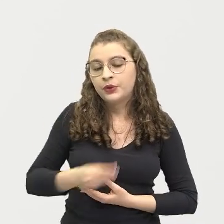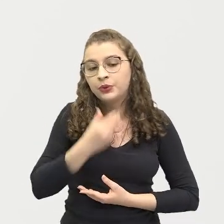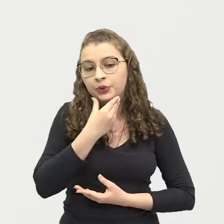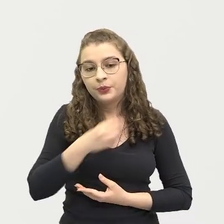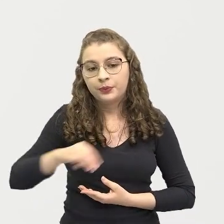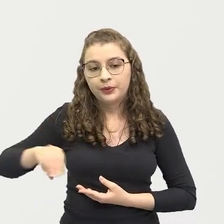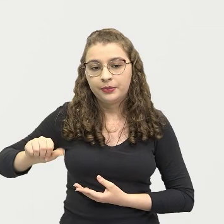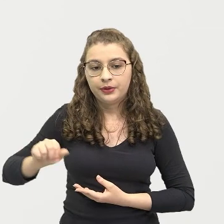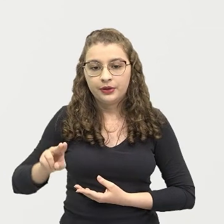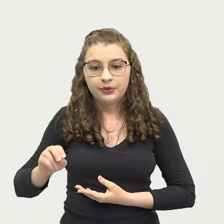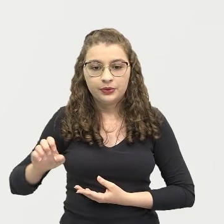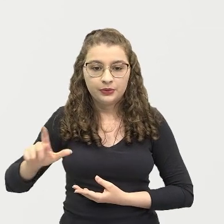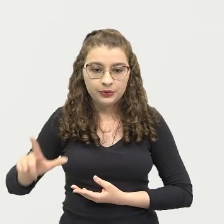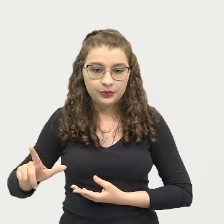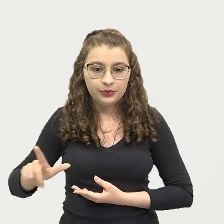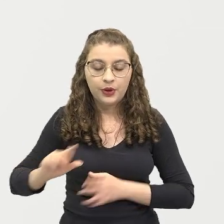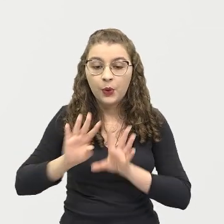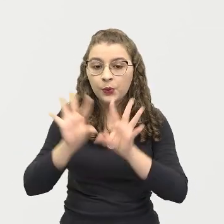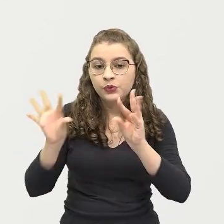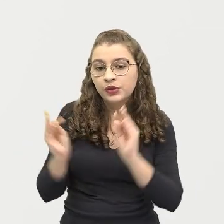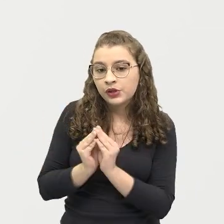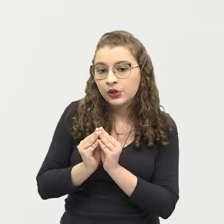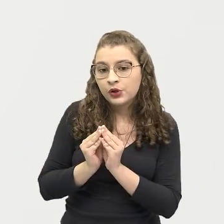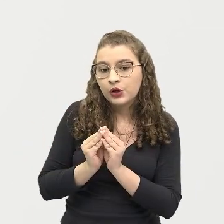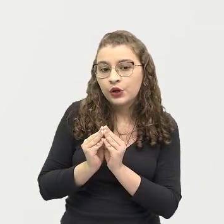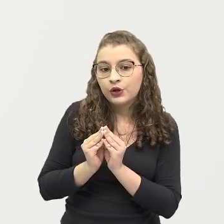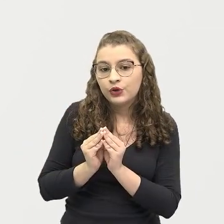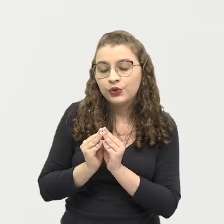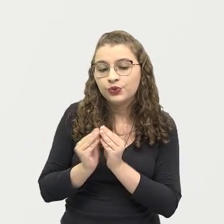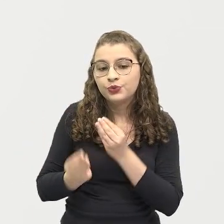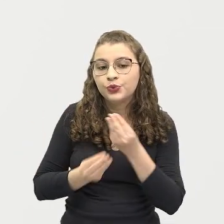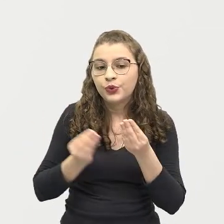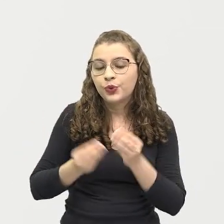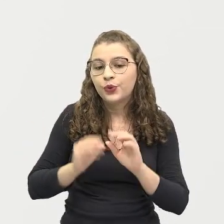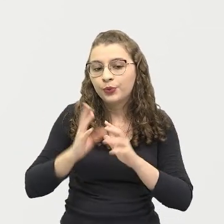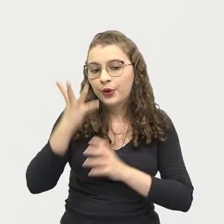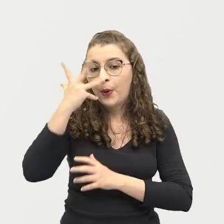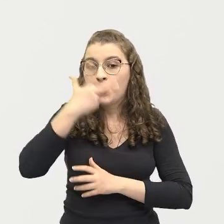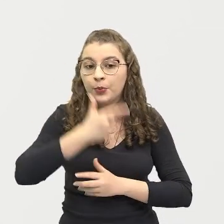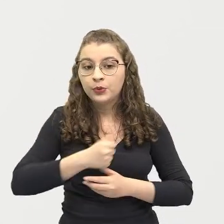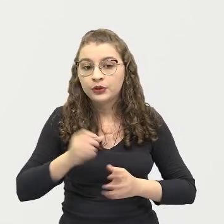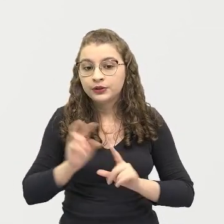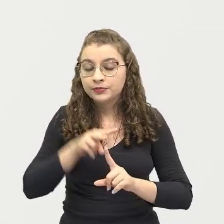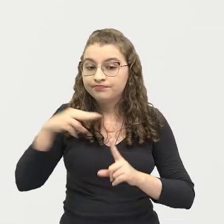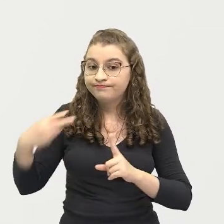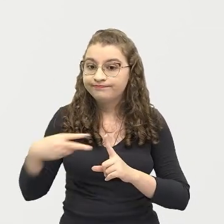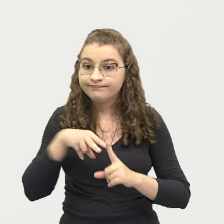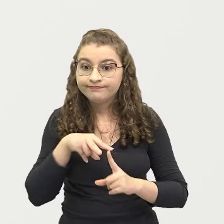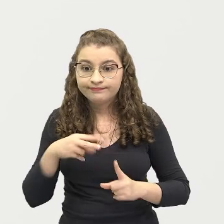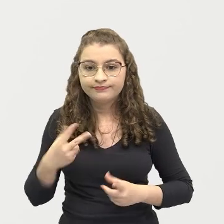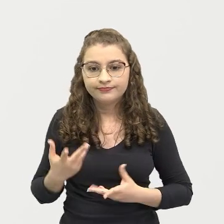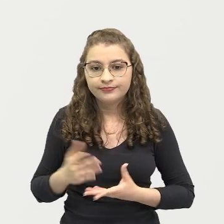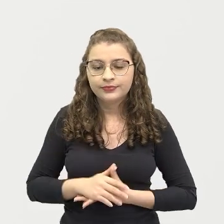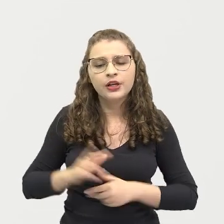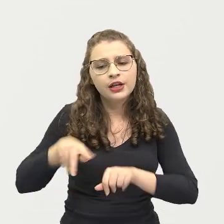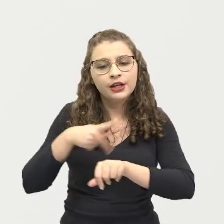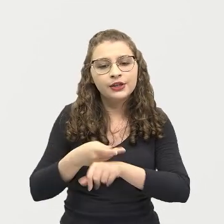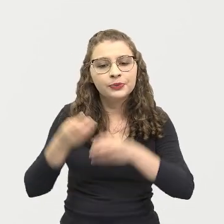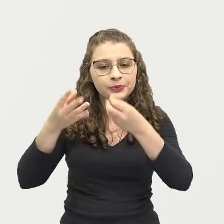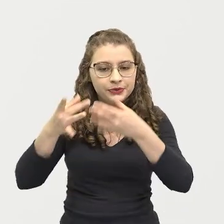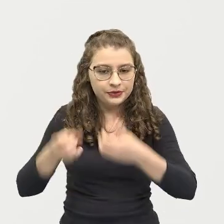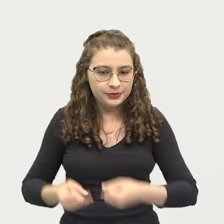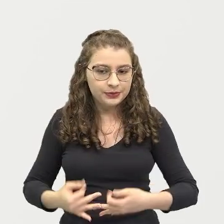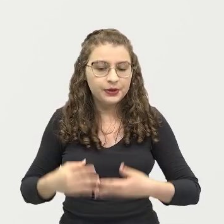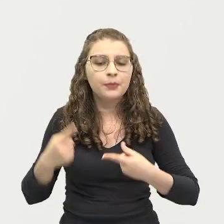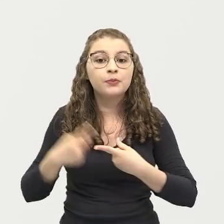em Poética, resumiu de modo exemplar a nova perspectiva estética. Daqui a pouquinho nós vamos ver aqui